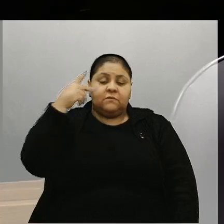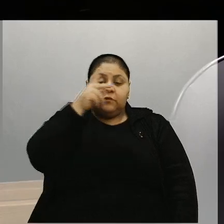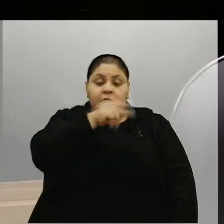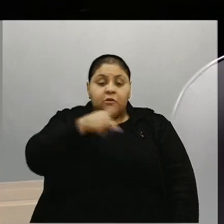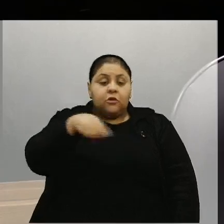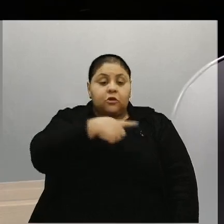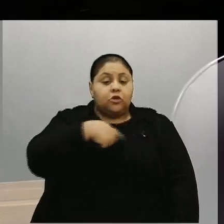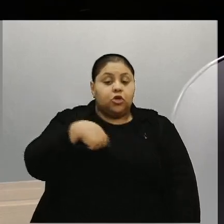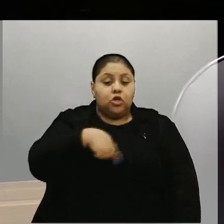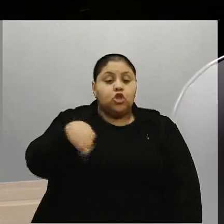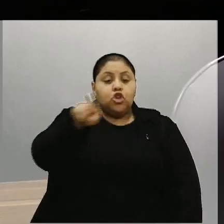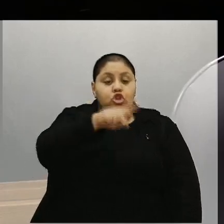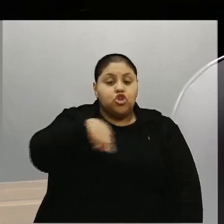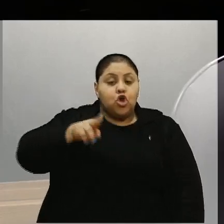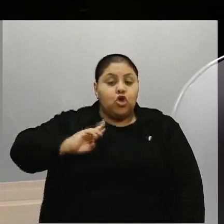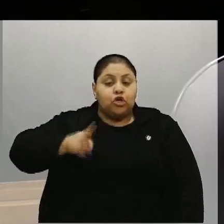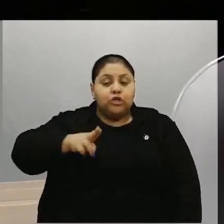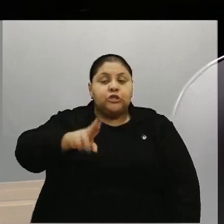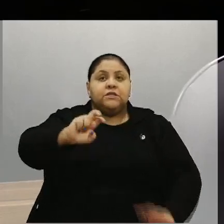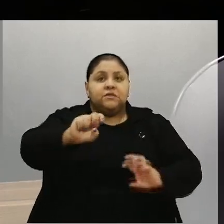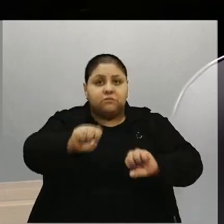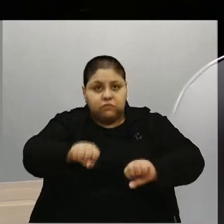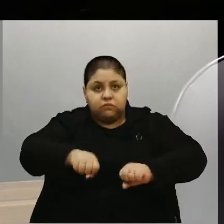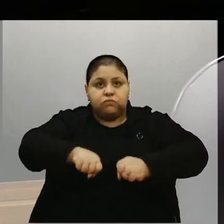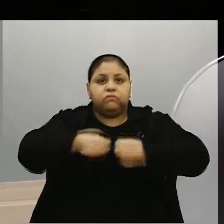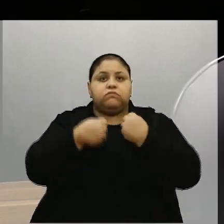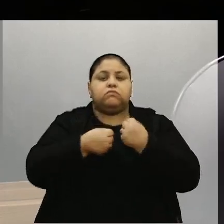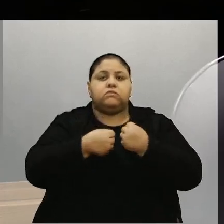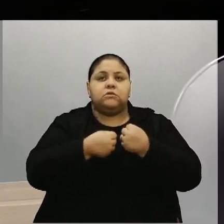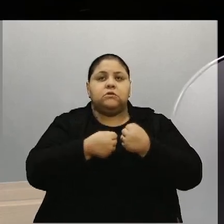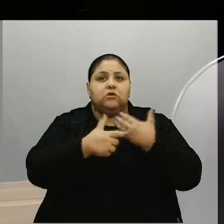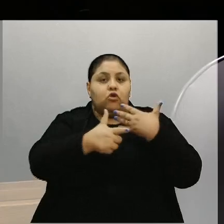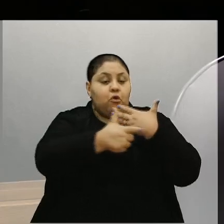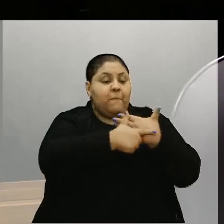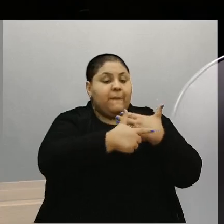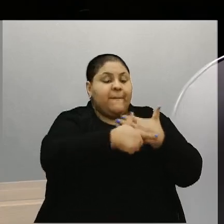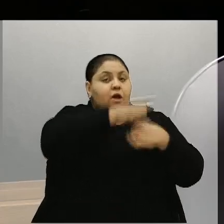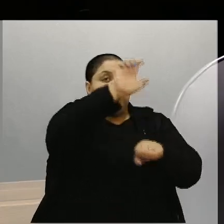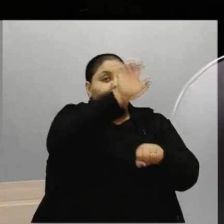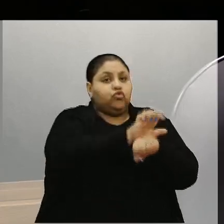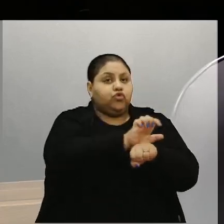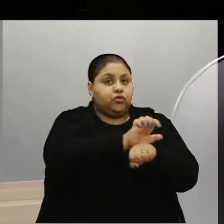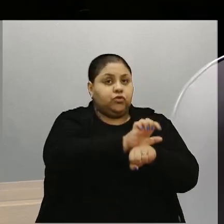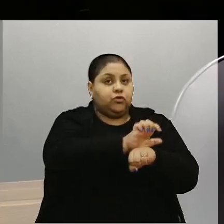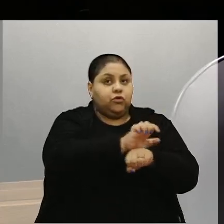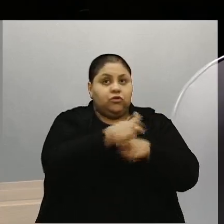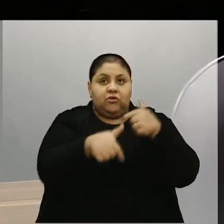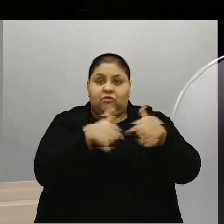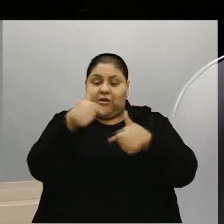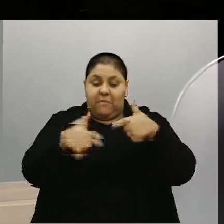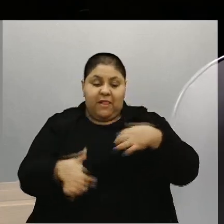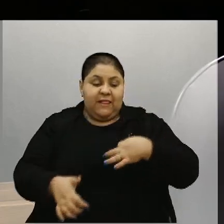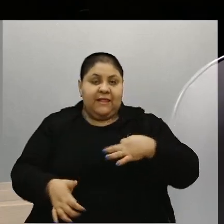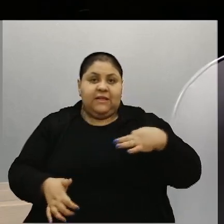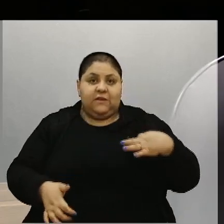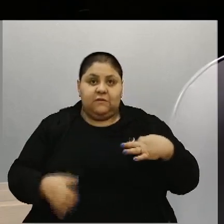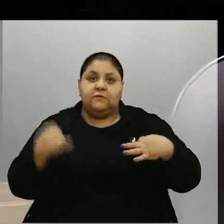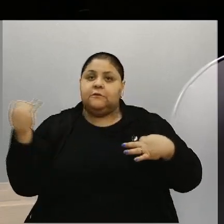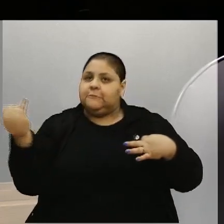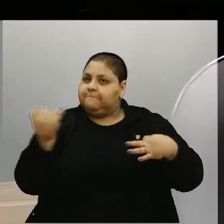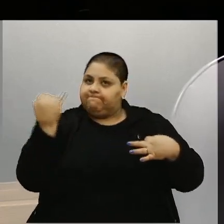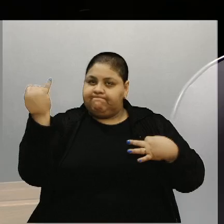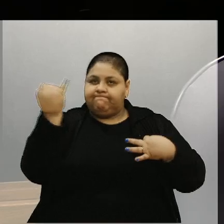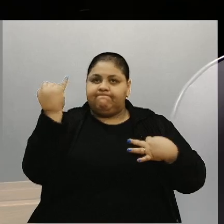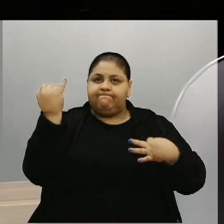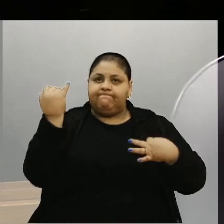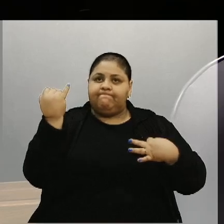que nós sempre defendemos o papel do Estado. Então, o trabalho voluntário é importante, é